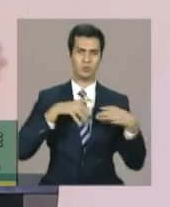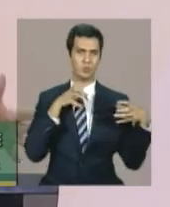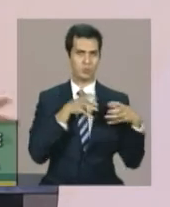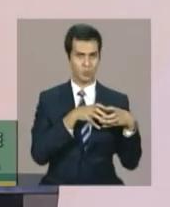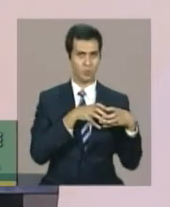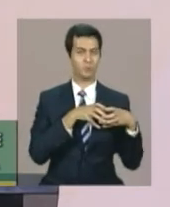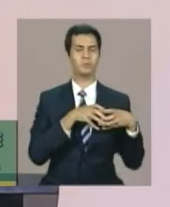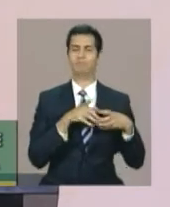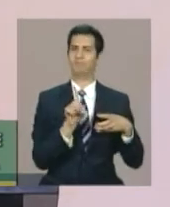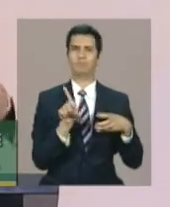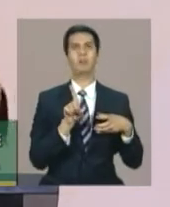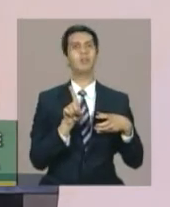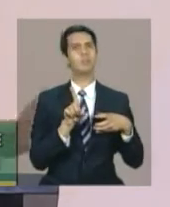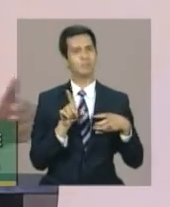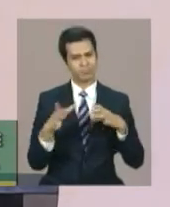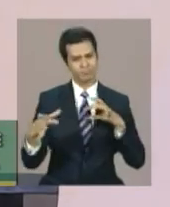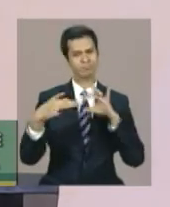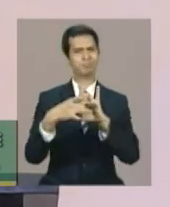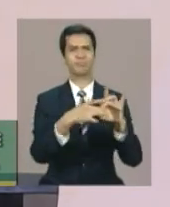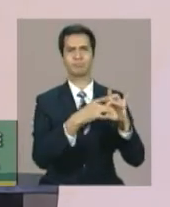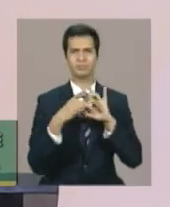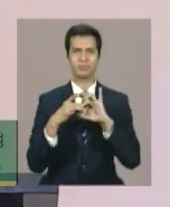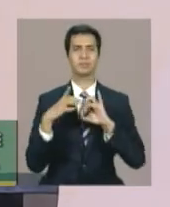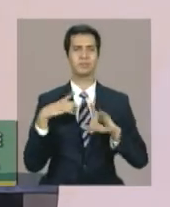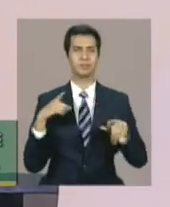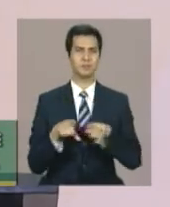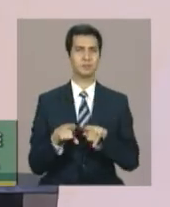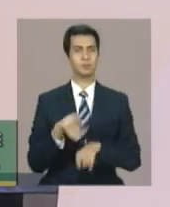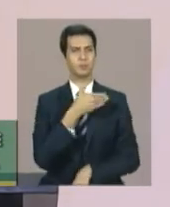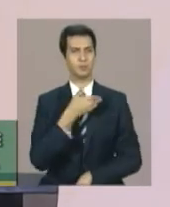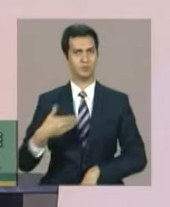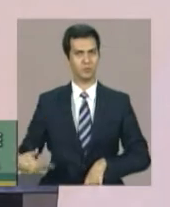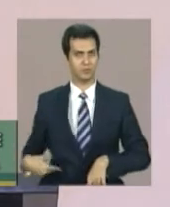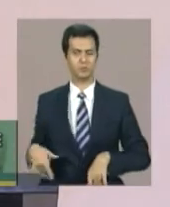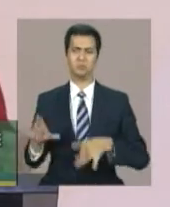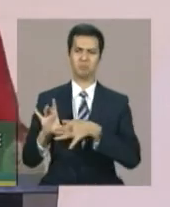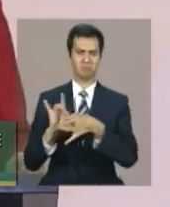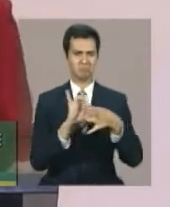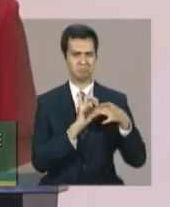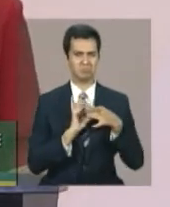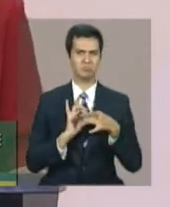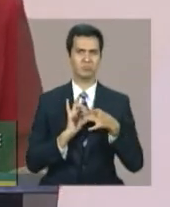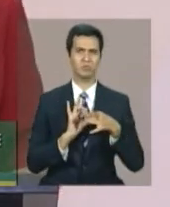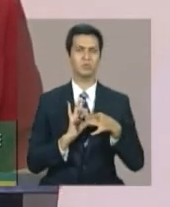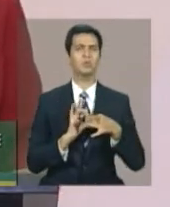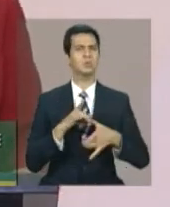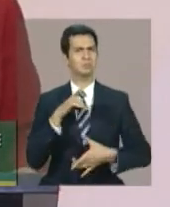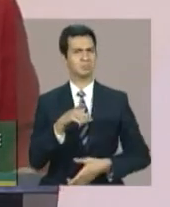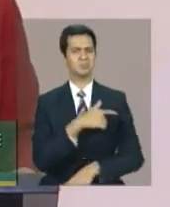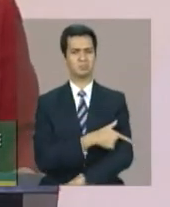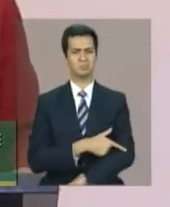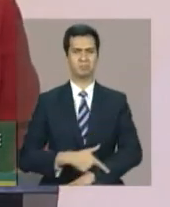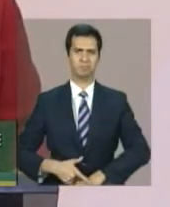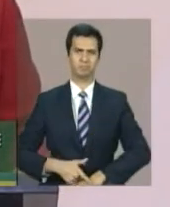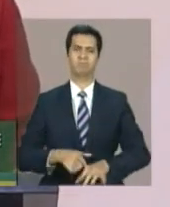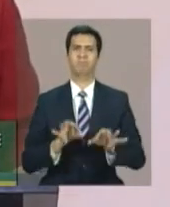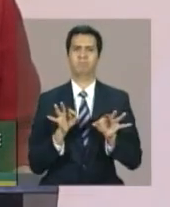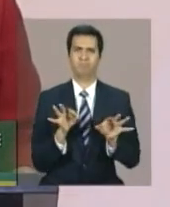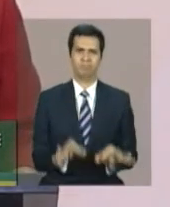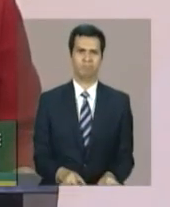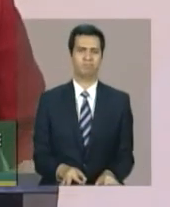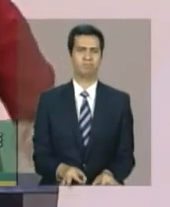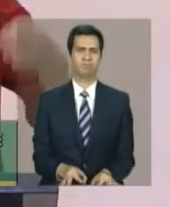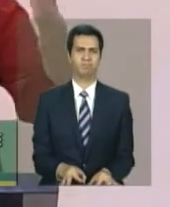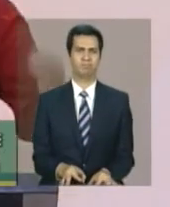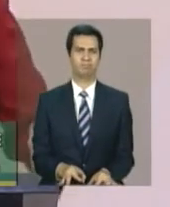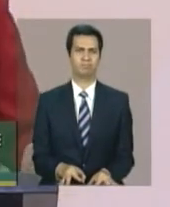que, junto com os governadores também dos partidos que não integram a minha base, tiveram uma postura também